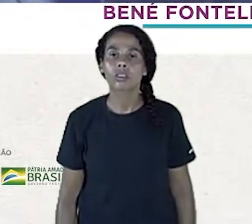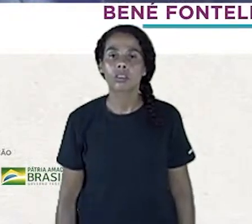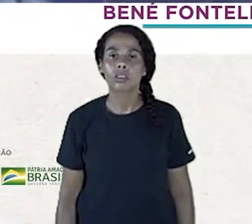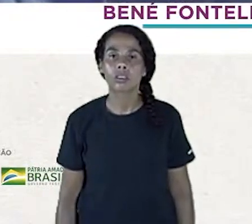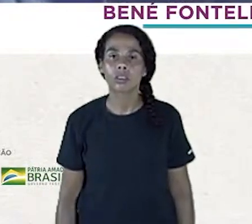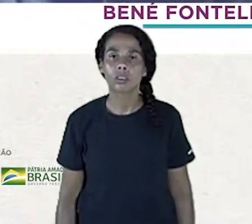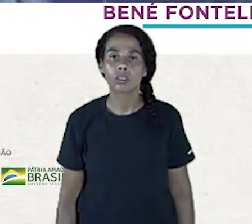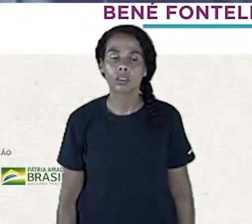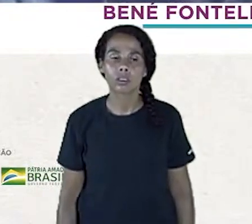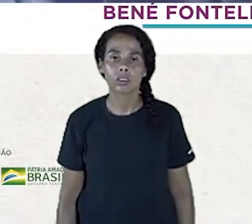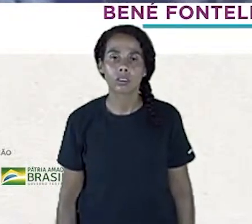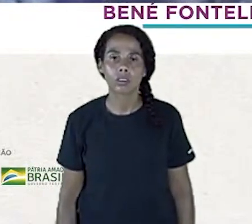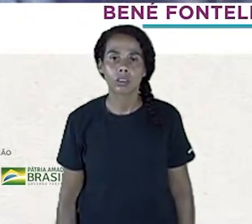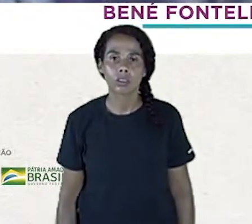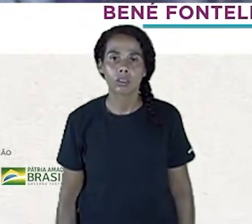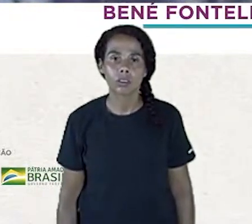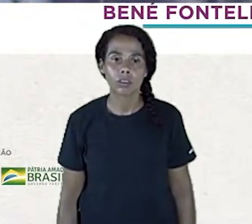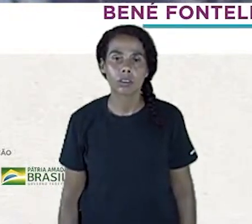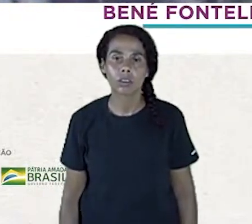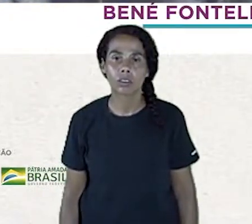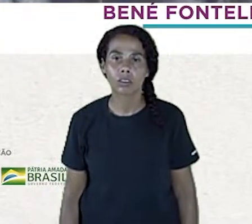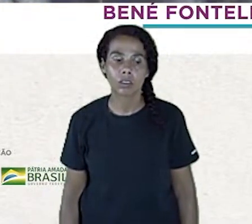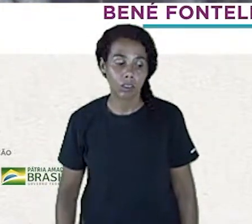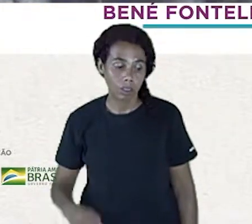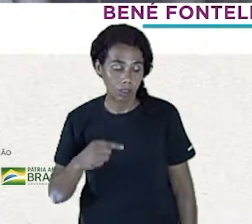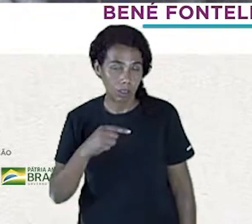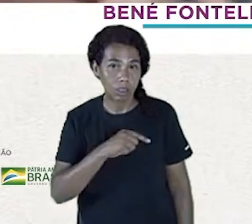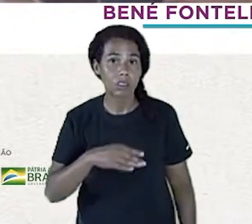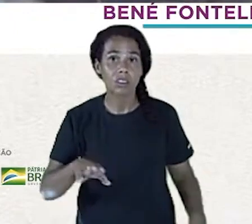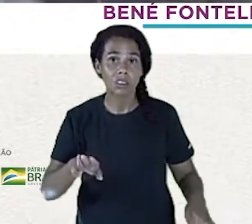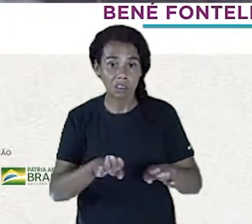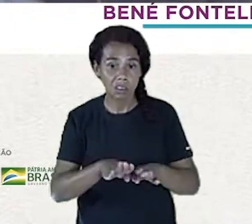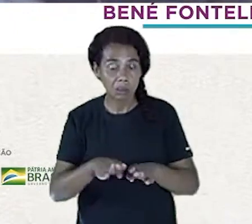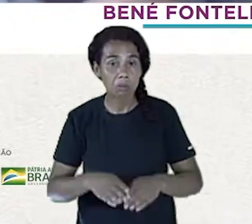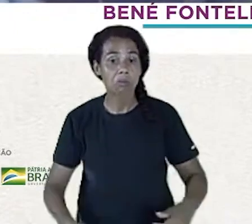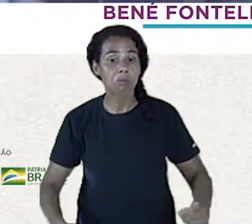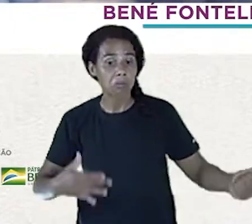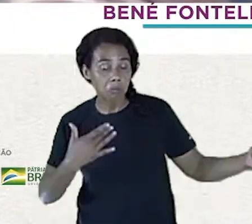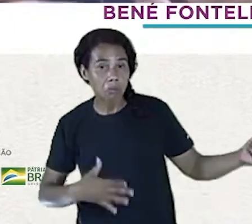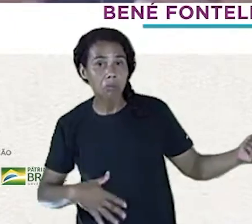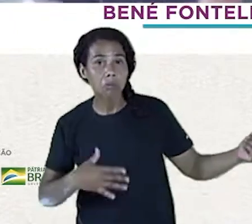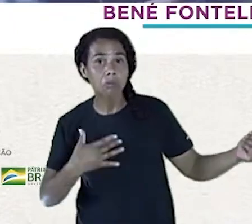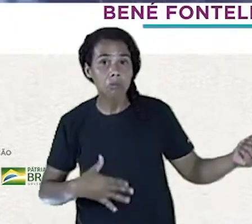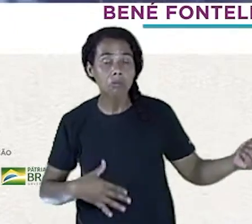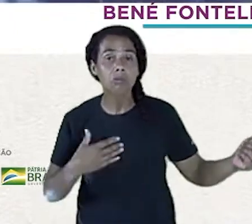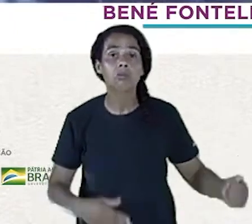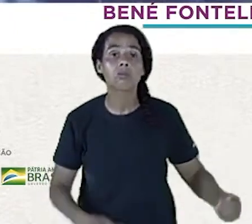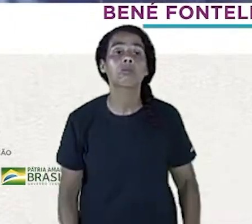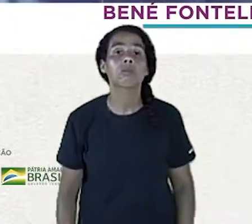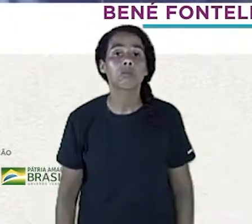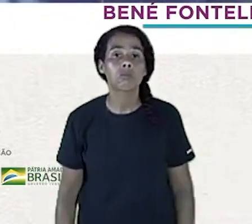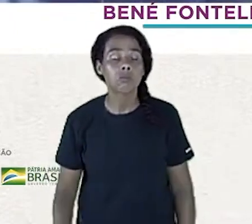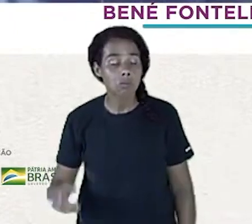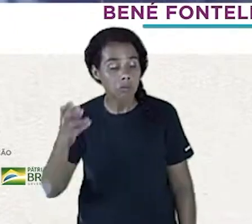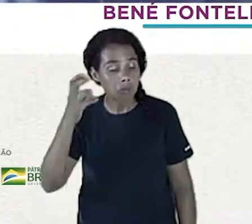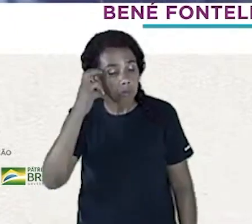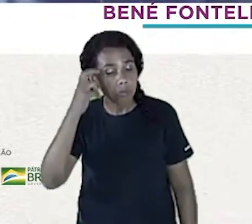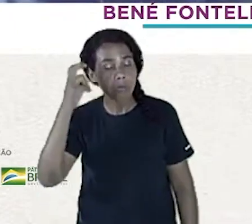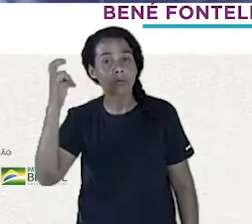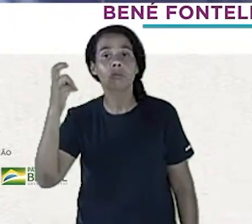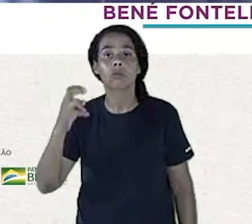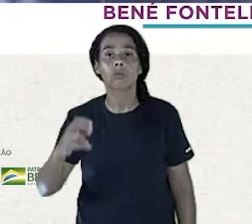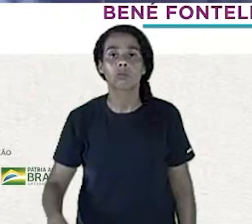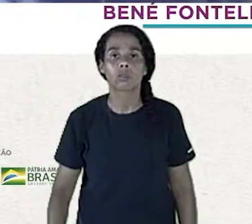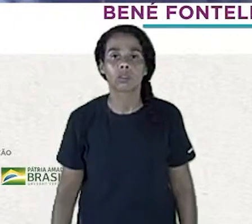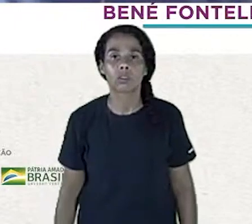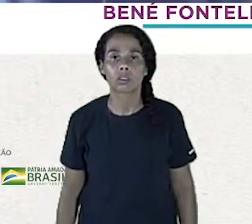ele inventa um tipo de tocar violão absolutamente genial. E aí as políticas públicas, né, o que ele fez com o Ministério da Cultura foi